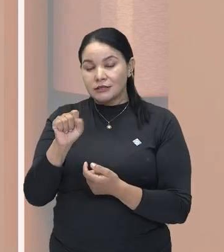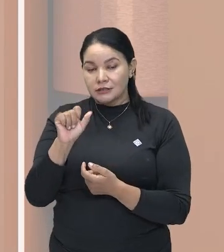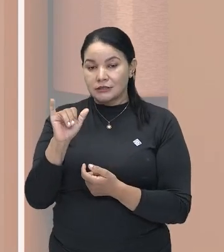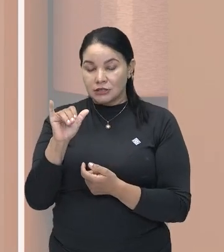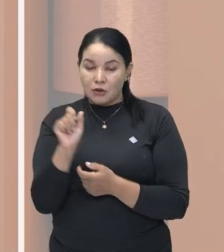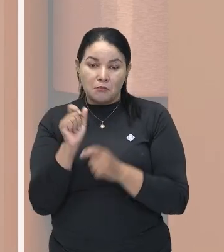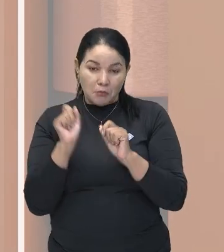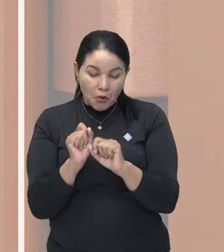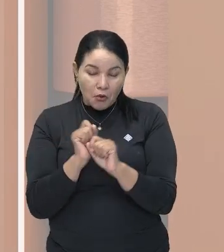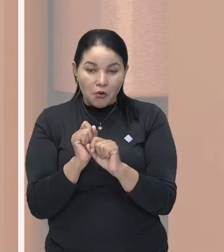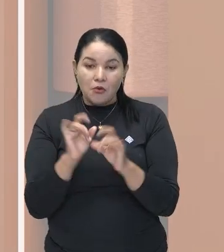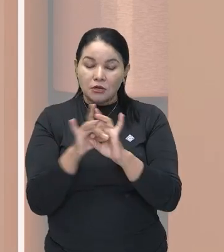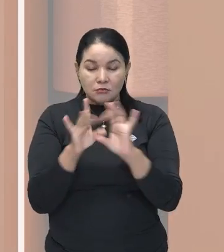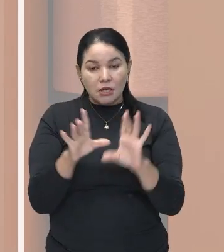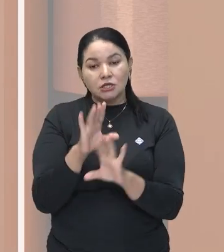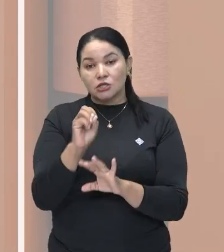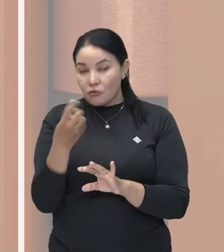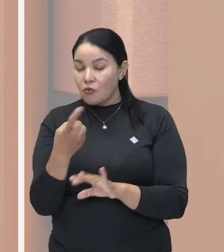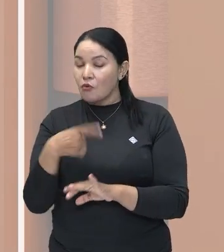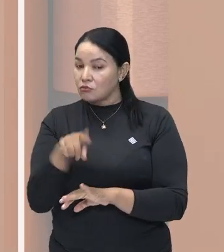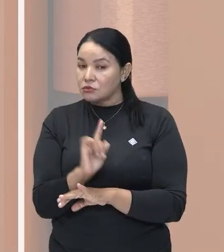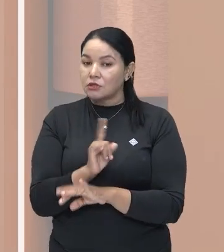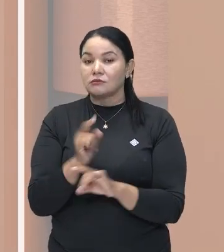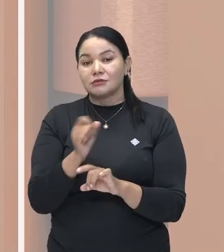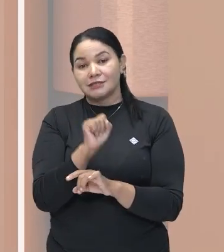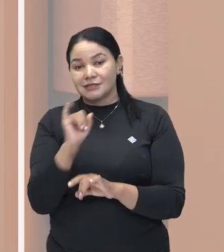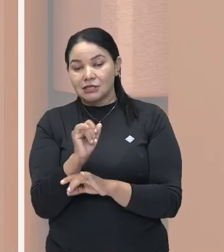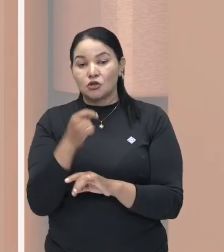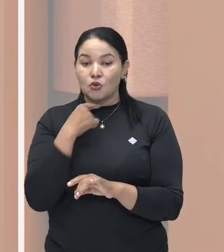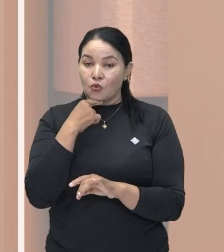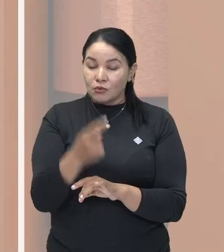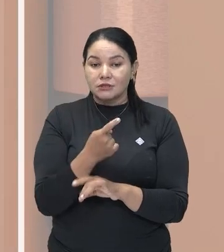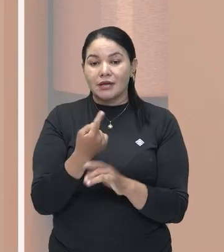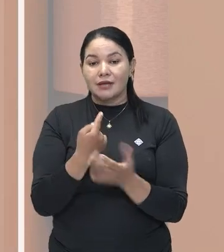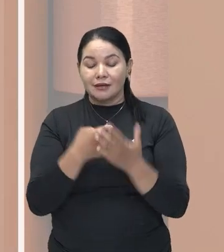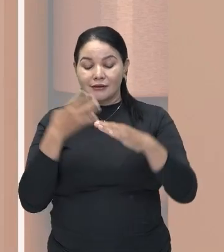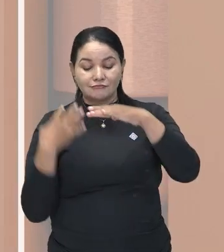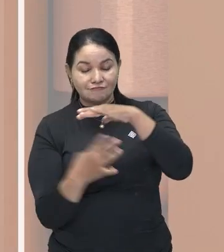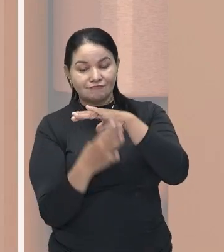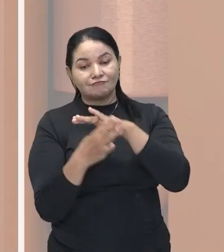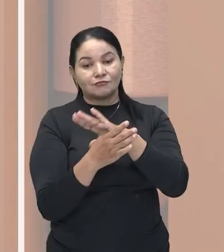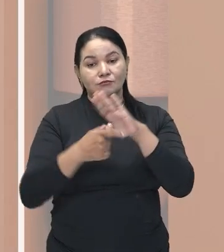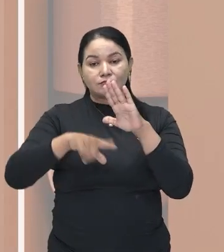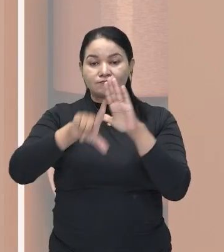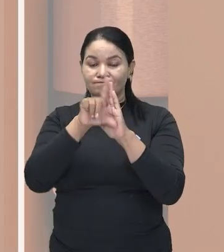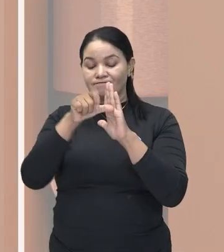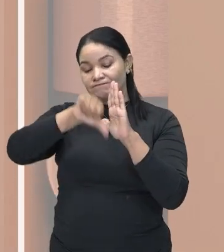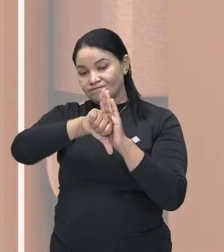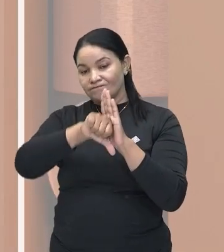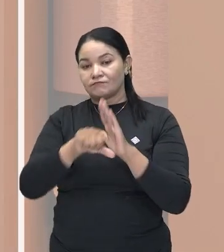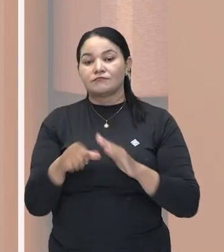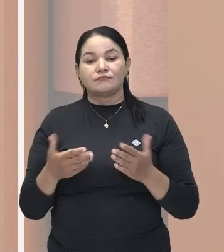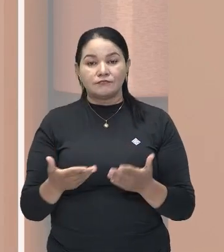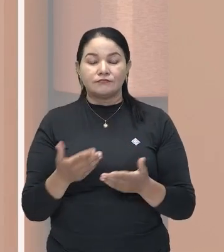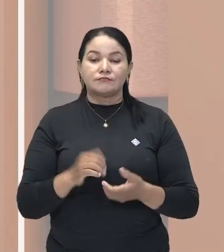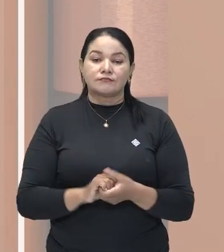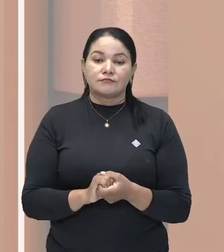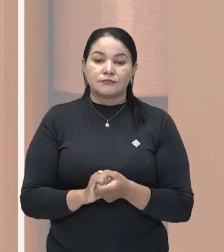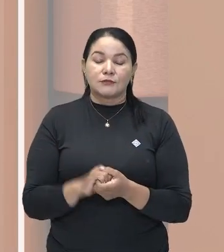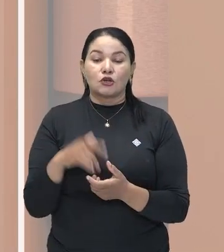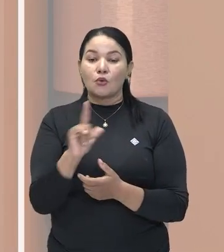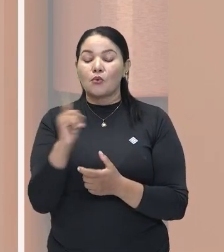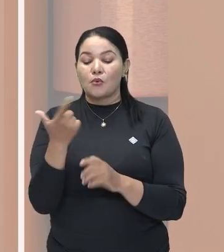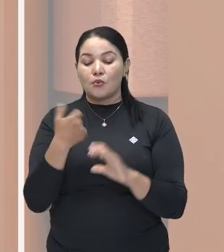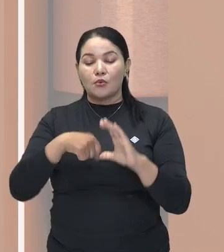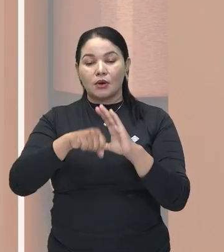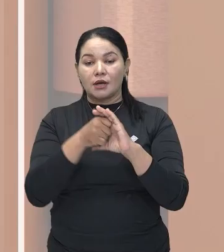E quando não conseguem, preferem entrar ilegalmente. Tá? E como é que a gente verifica também outras características